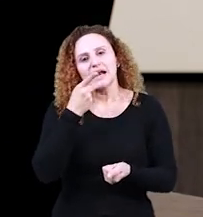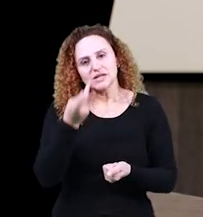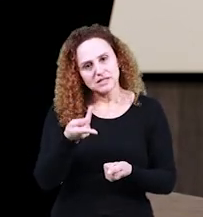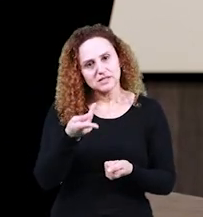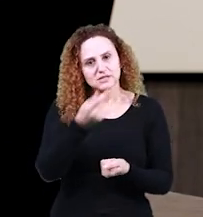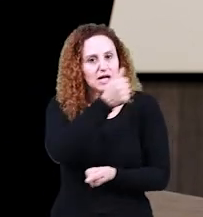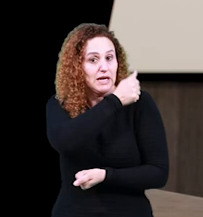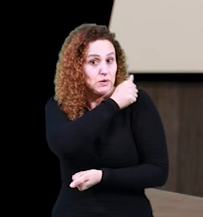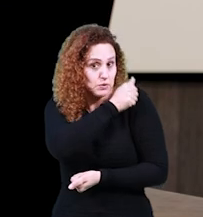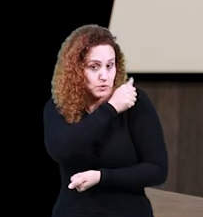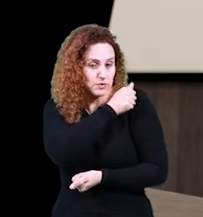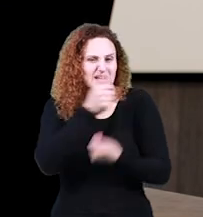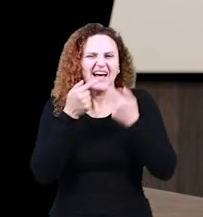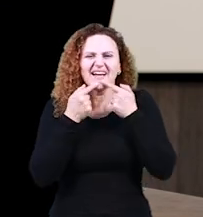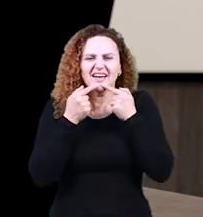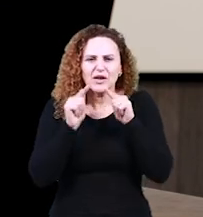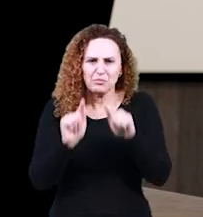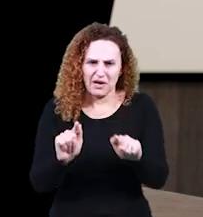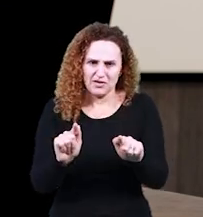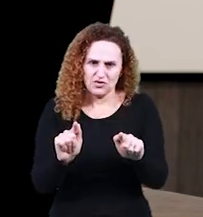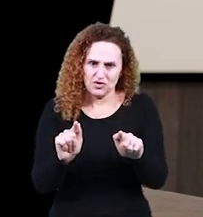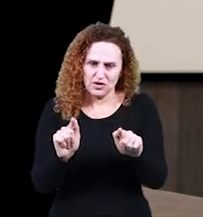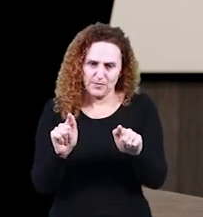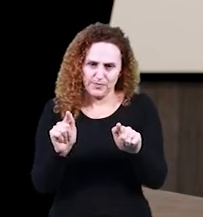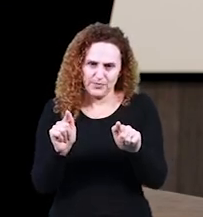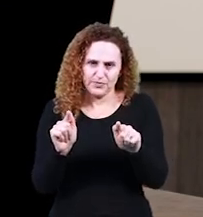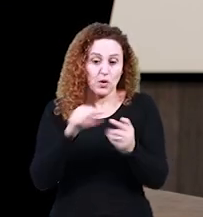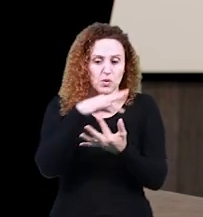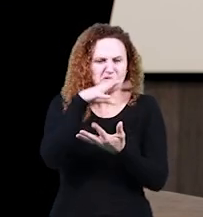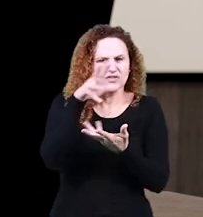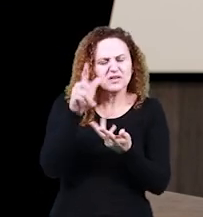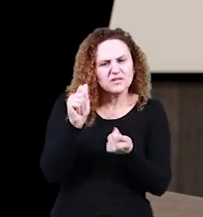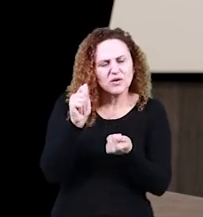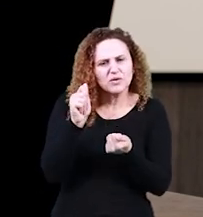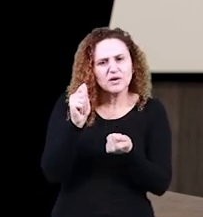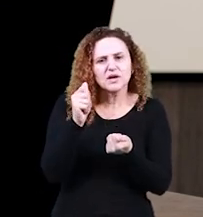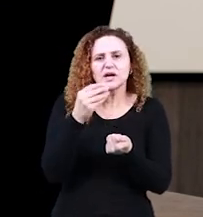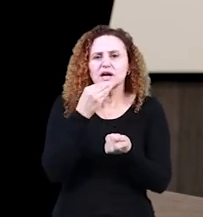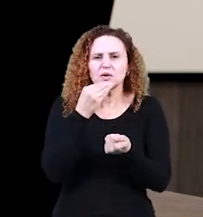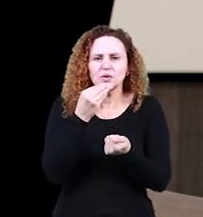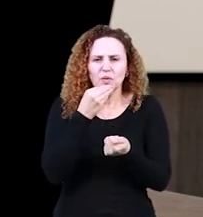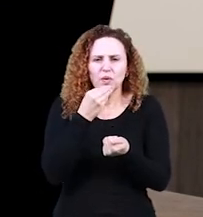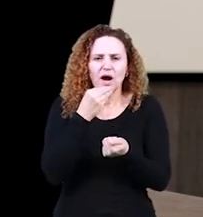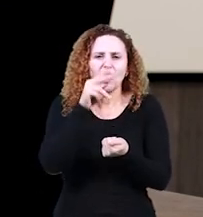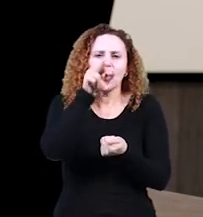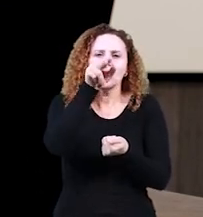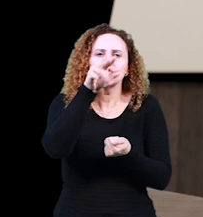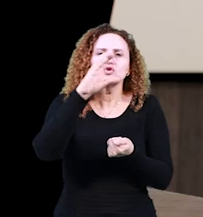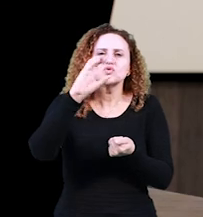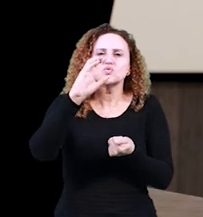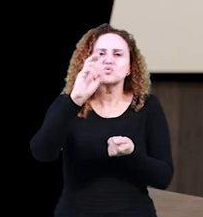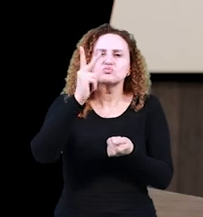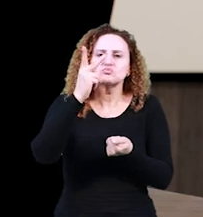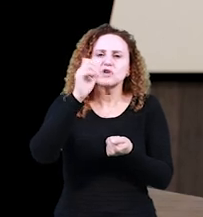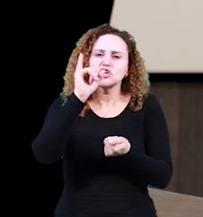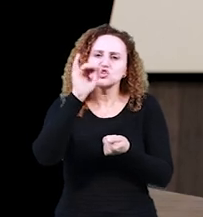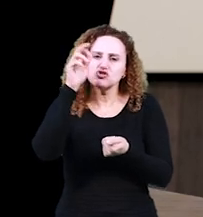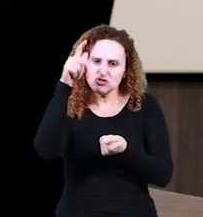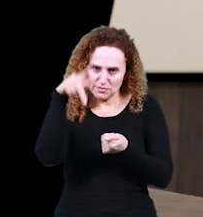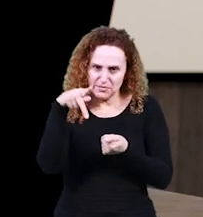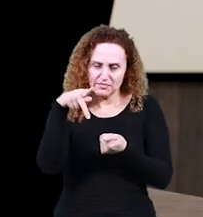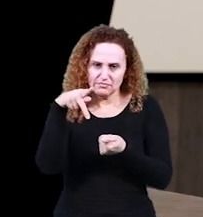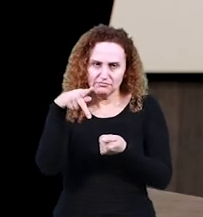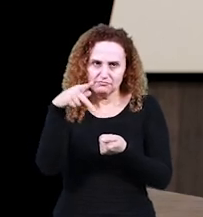sempre digo para os alunos usando uma metáfora que a gramática é universal funcionaria como um chip como se